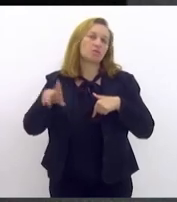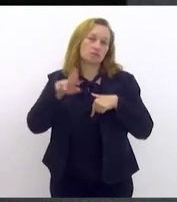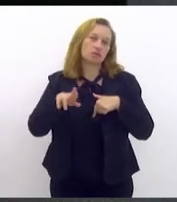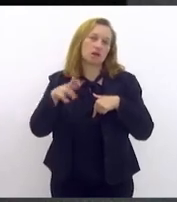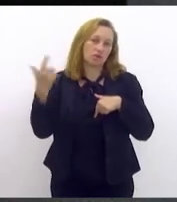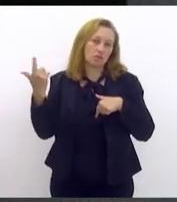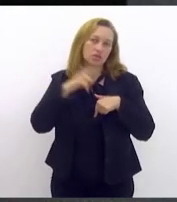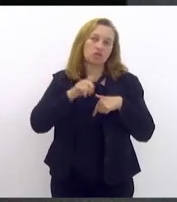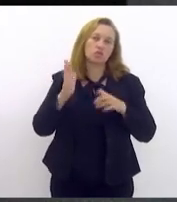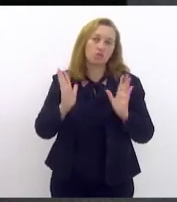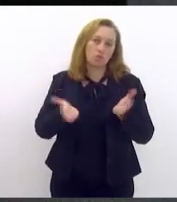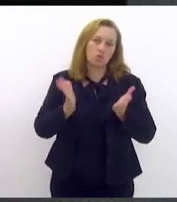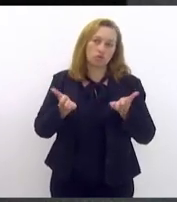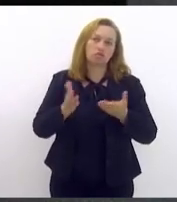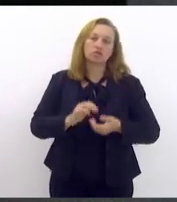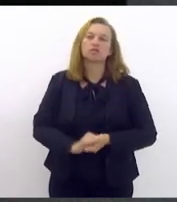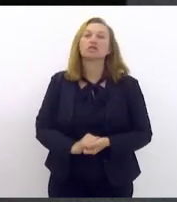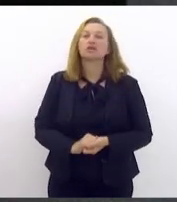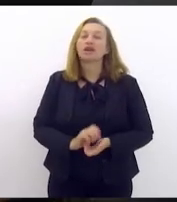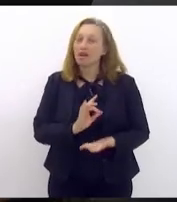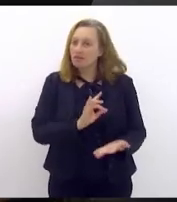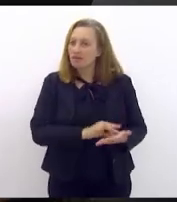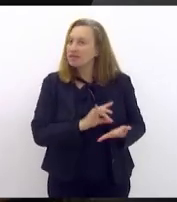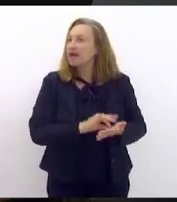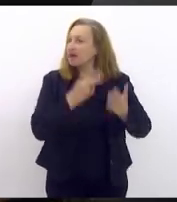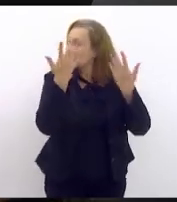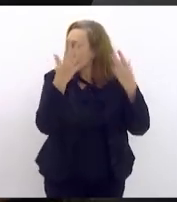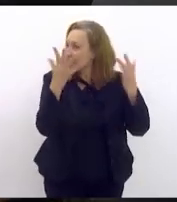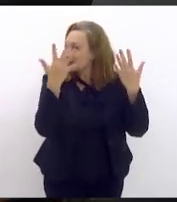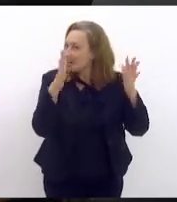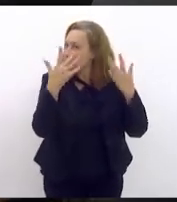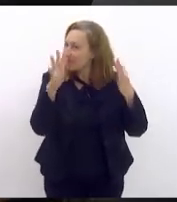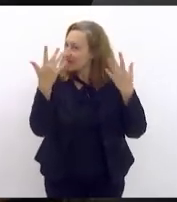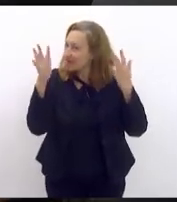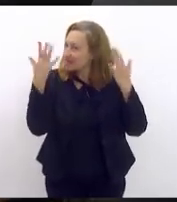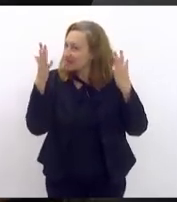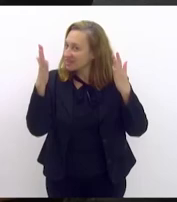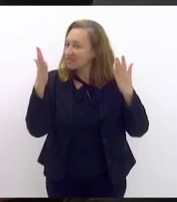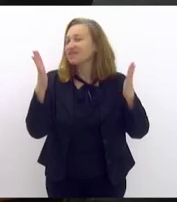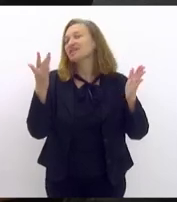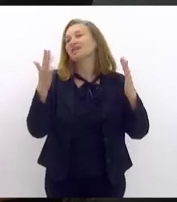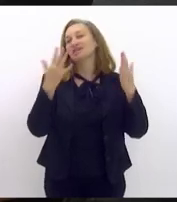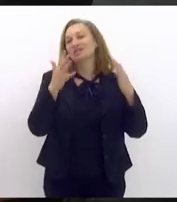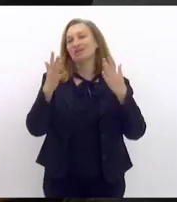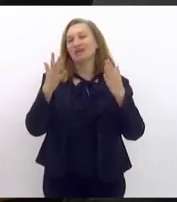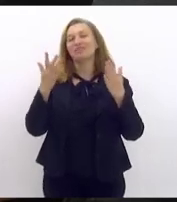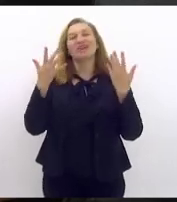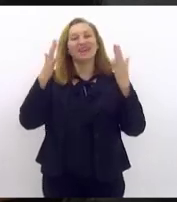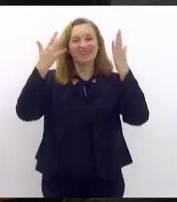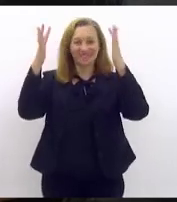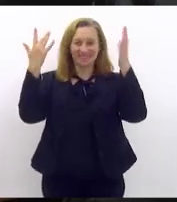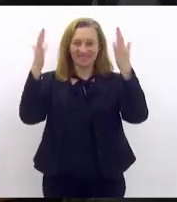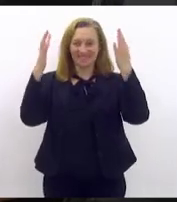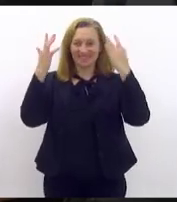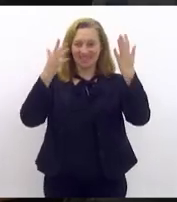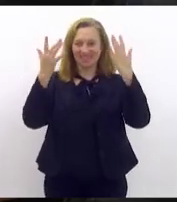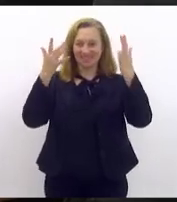de Contas aqui verdade. Do município. Vamos dar os parabéns aliás, aqui. Aliás, merece os aplausos de todos nós. Uma medalha aqui. Tá?